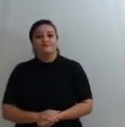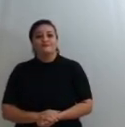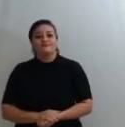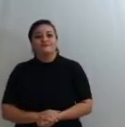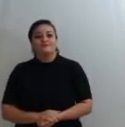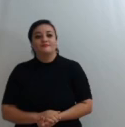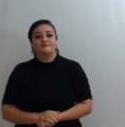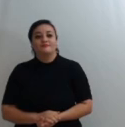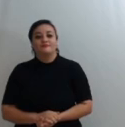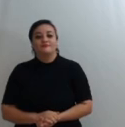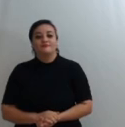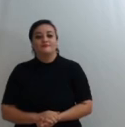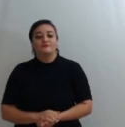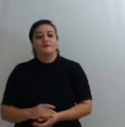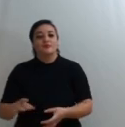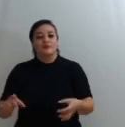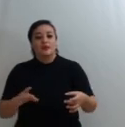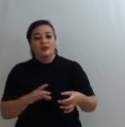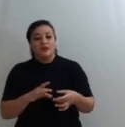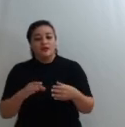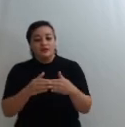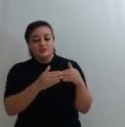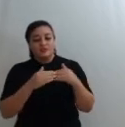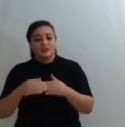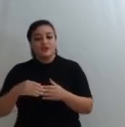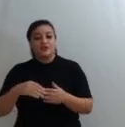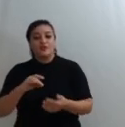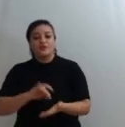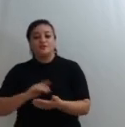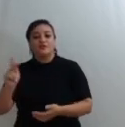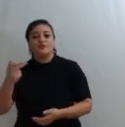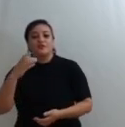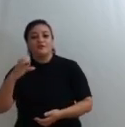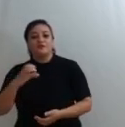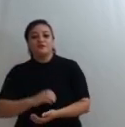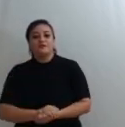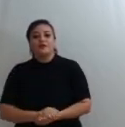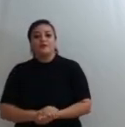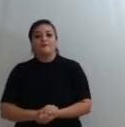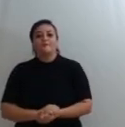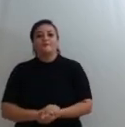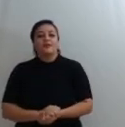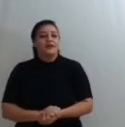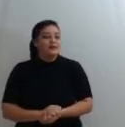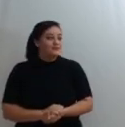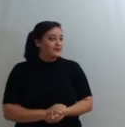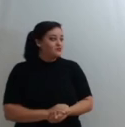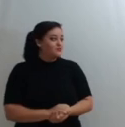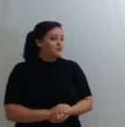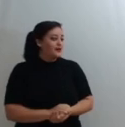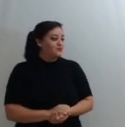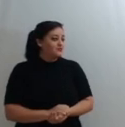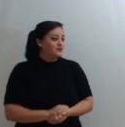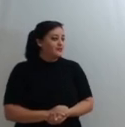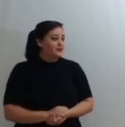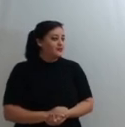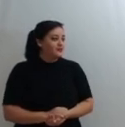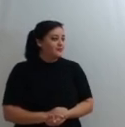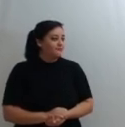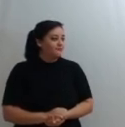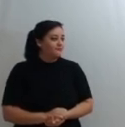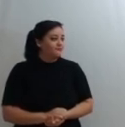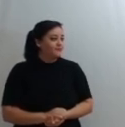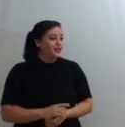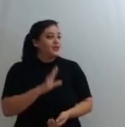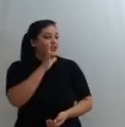aos fatos, na essência, é um habeas corpus por excesso de prazo, mas ele tem algumas nuances